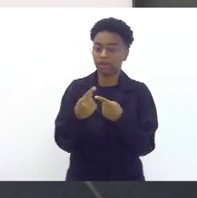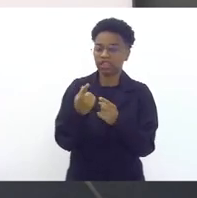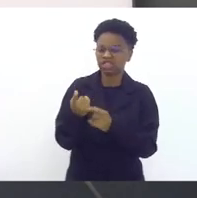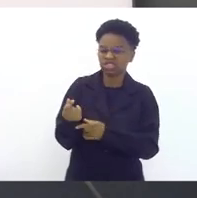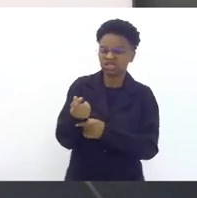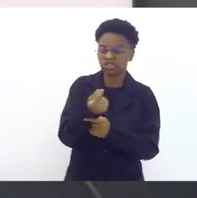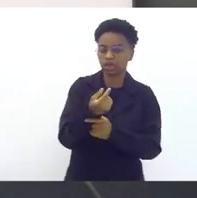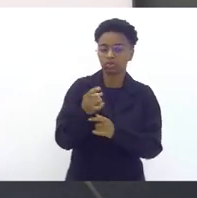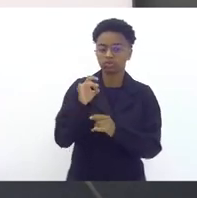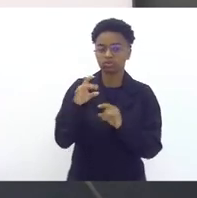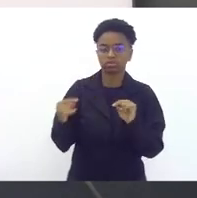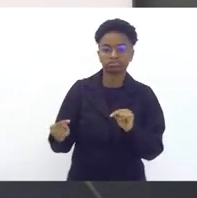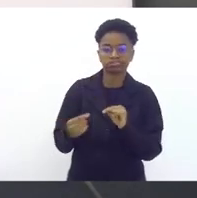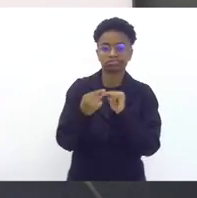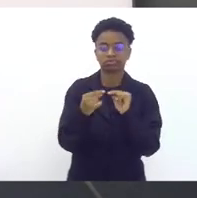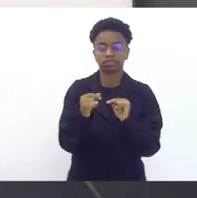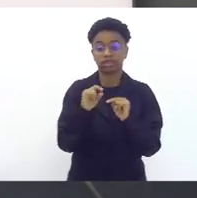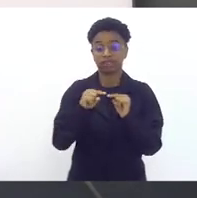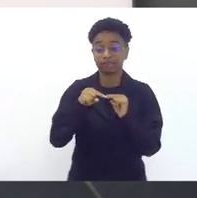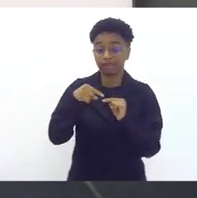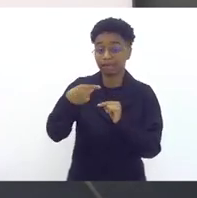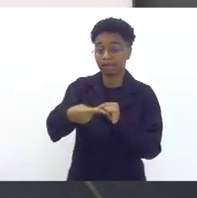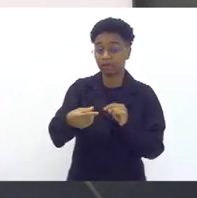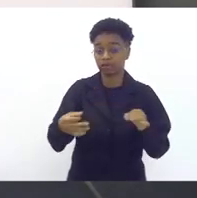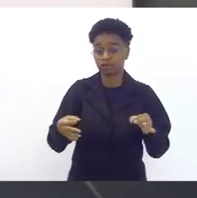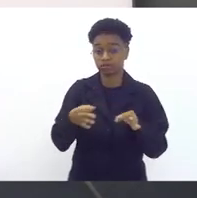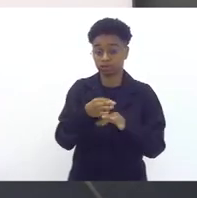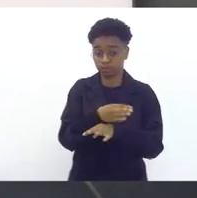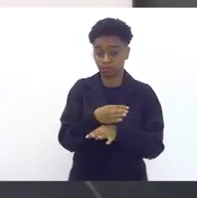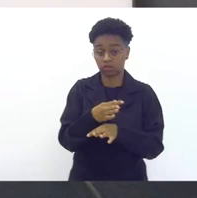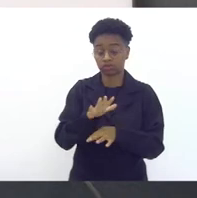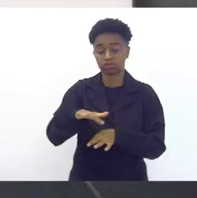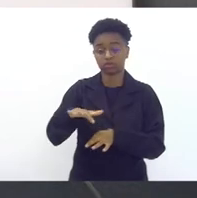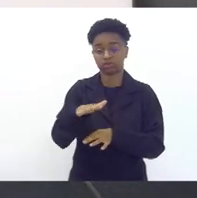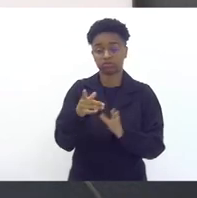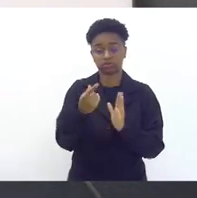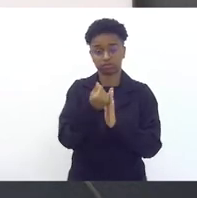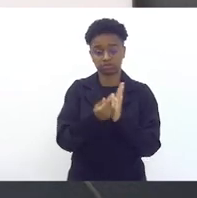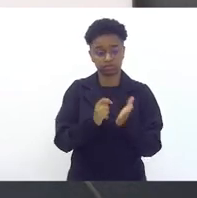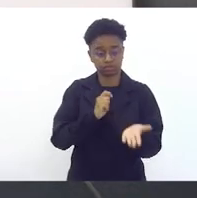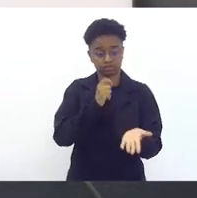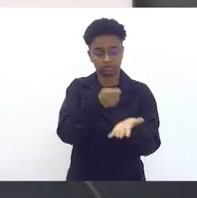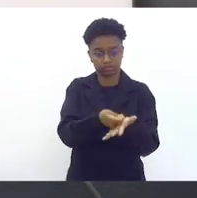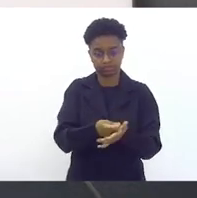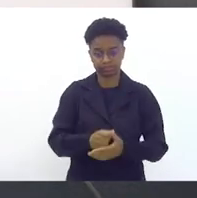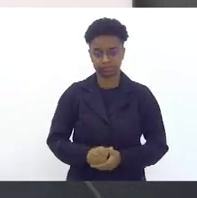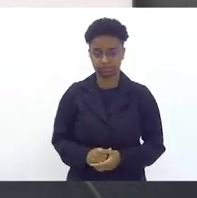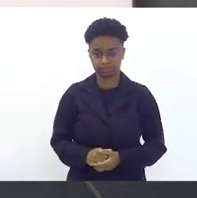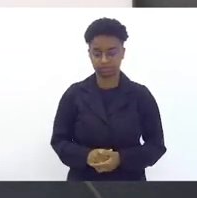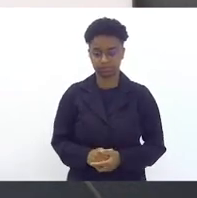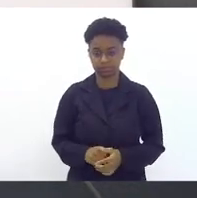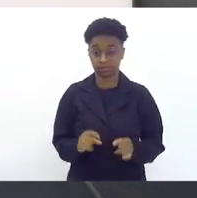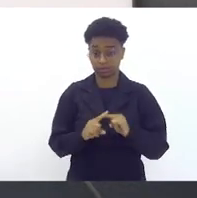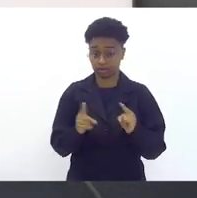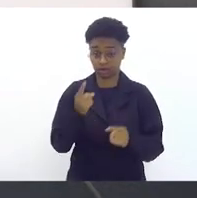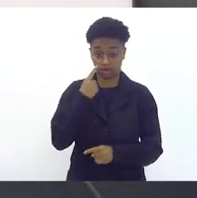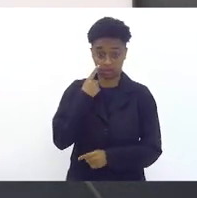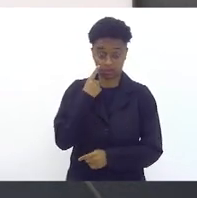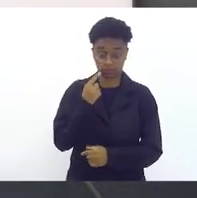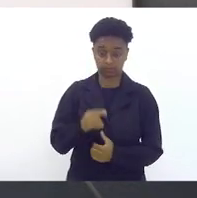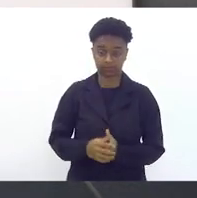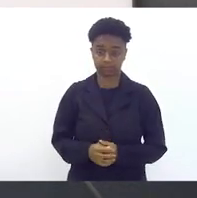se daria depois de compensados financeiramente isto. Mas veja, qual é a nossa